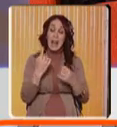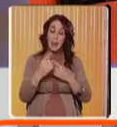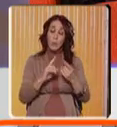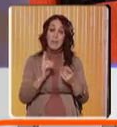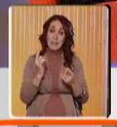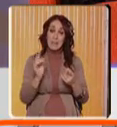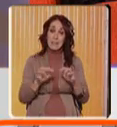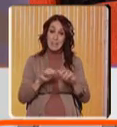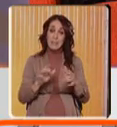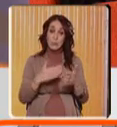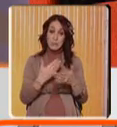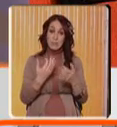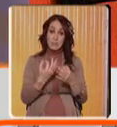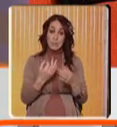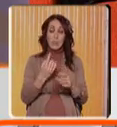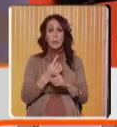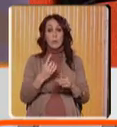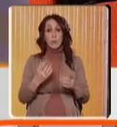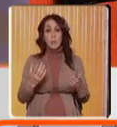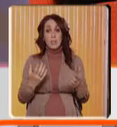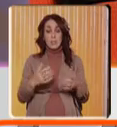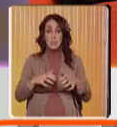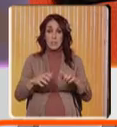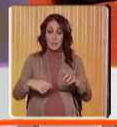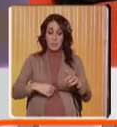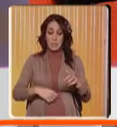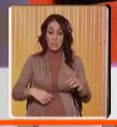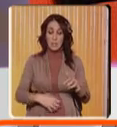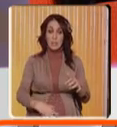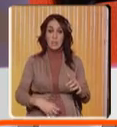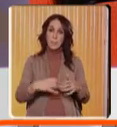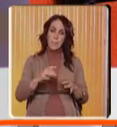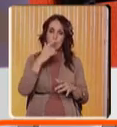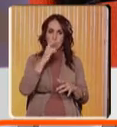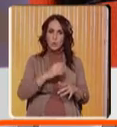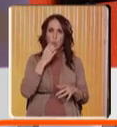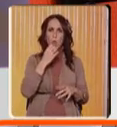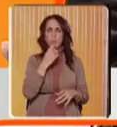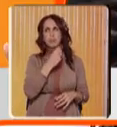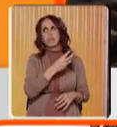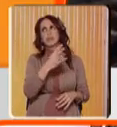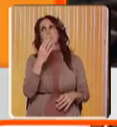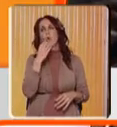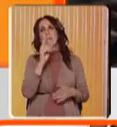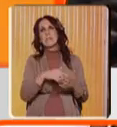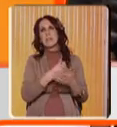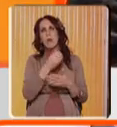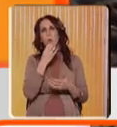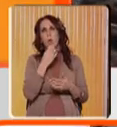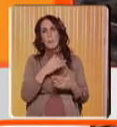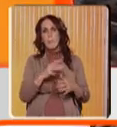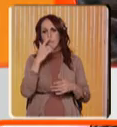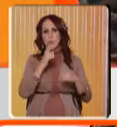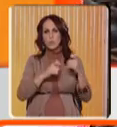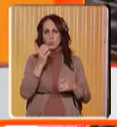cancerígeno. Exatamente, podem chegar a estamos cancro a falar do também, cólon, estamos a falar também do estômago. De pessoas que consomem muito churrasco, desta forma, não é? Sim, mas há